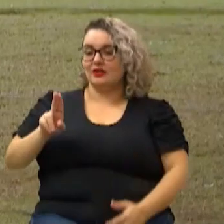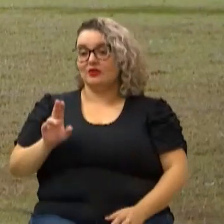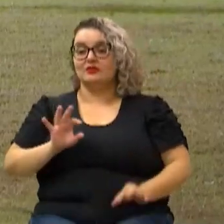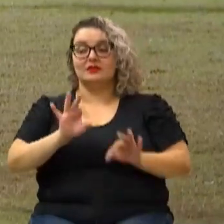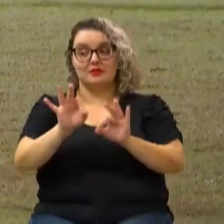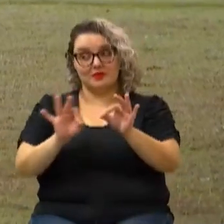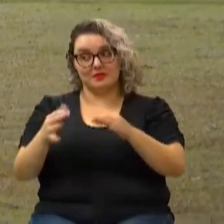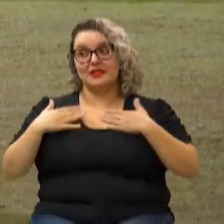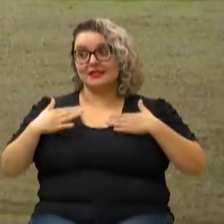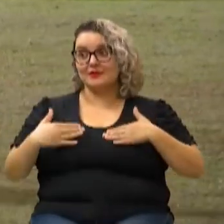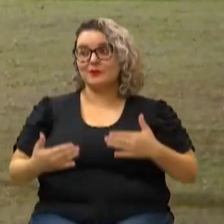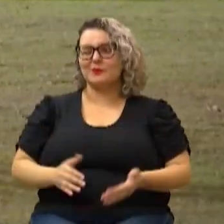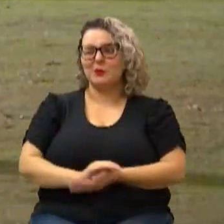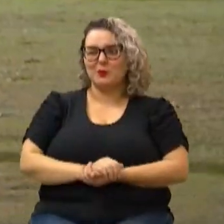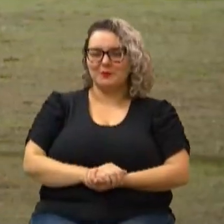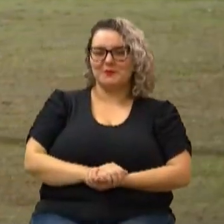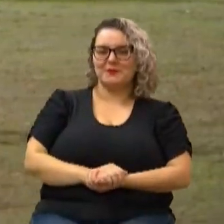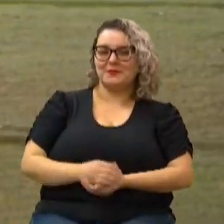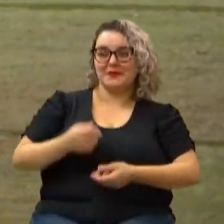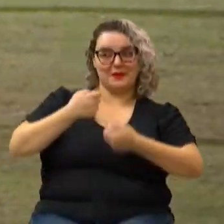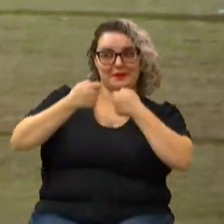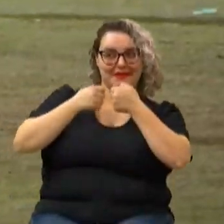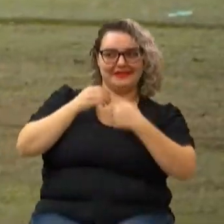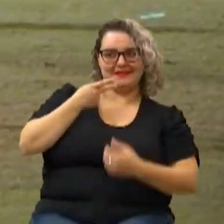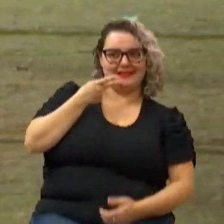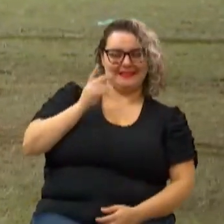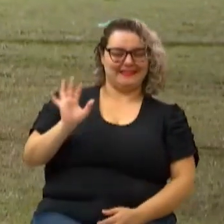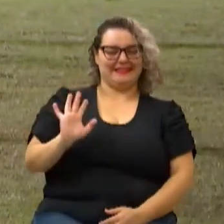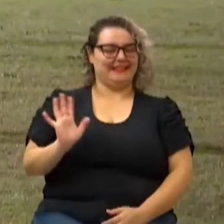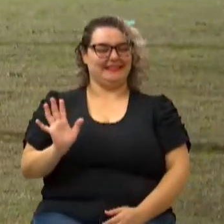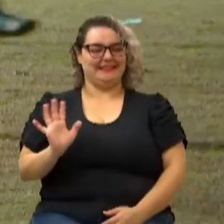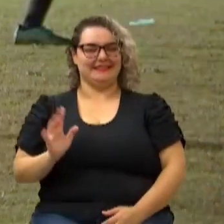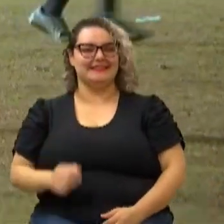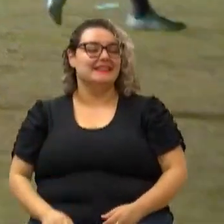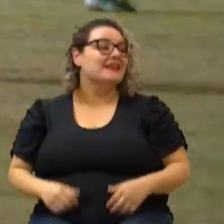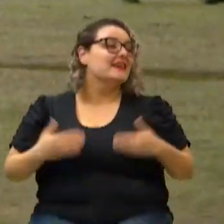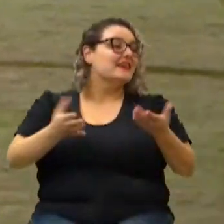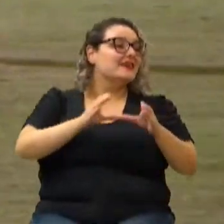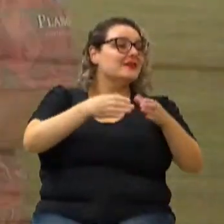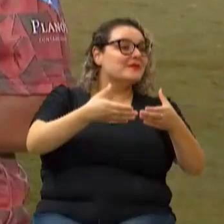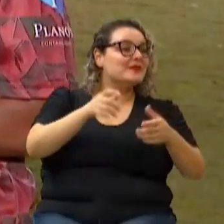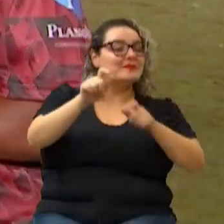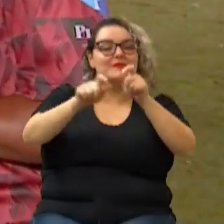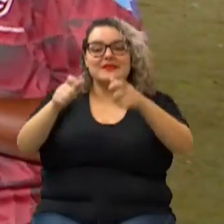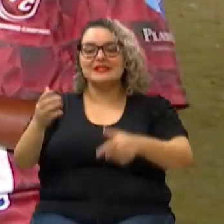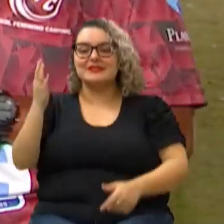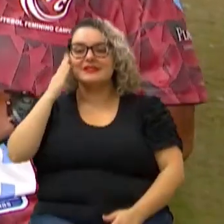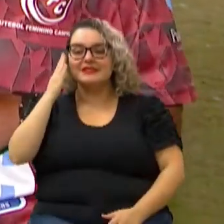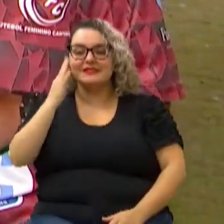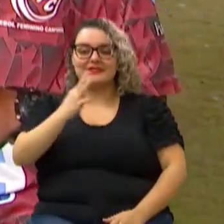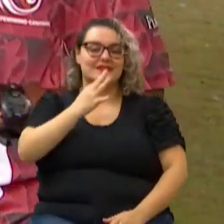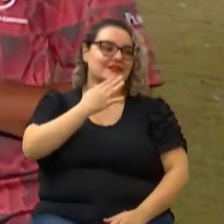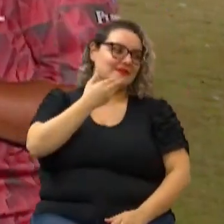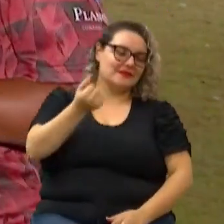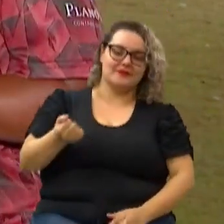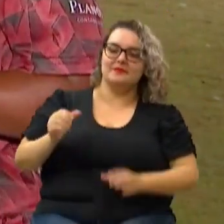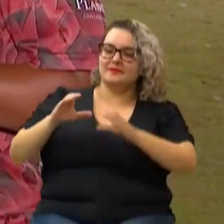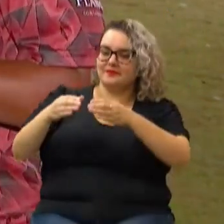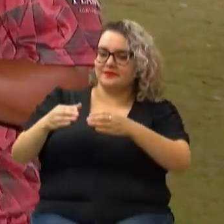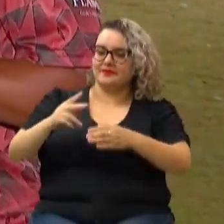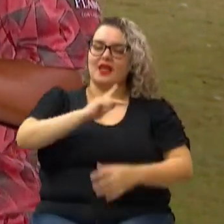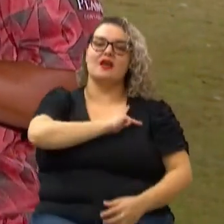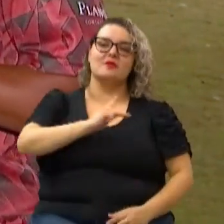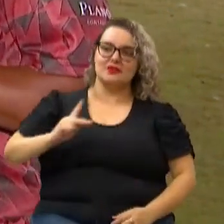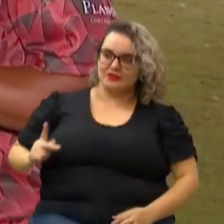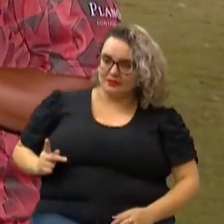técnico ou na preparação física, mas como comentarista não penso. Você jogou em quais clubes para o pessoal de casa te conhecer melhor?